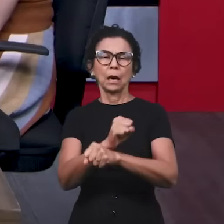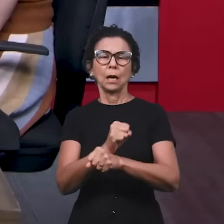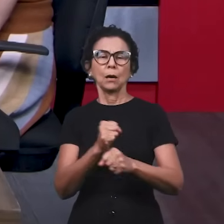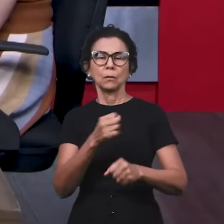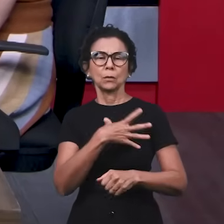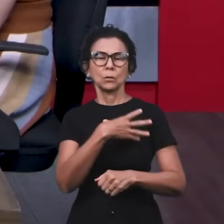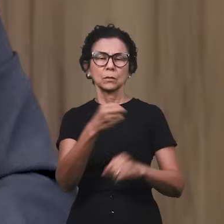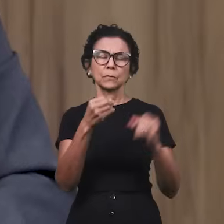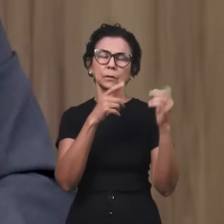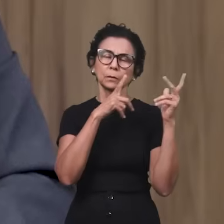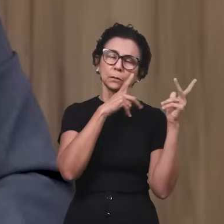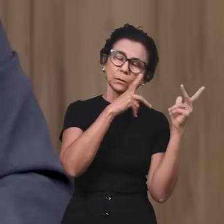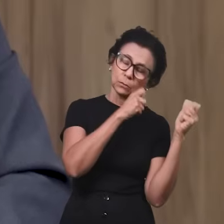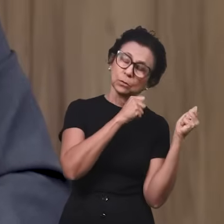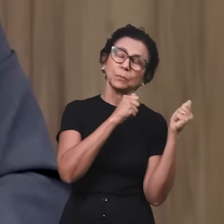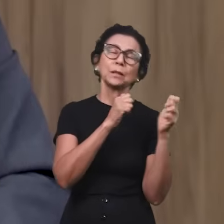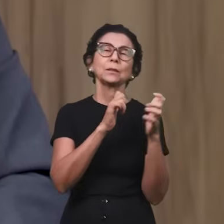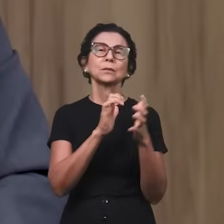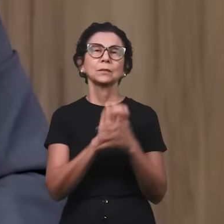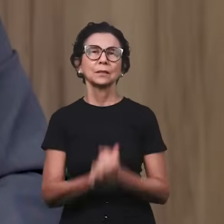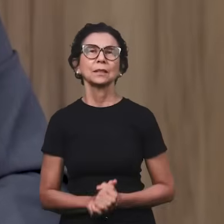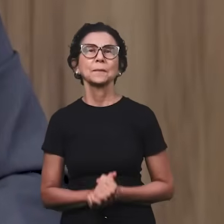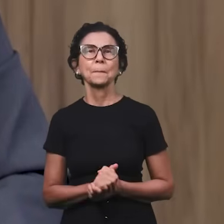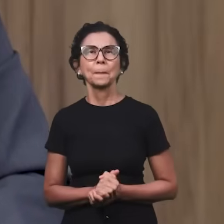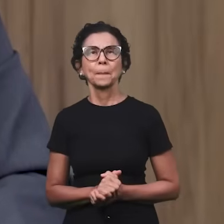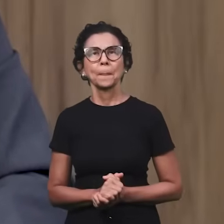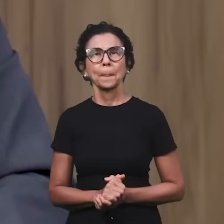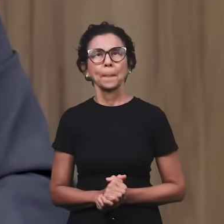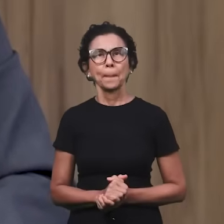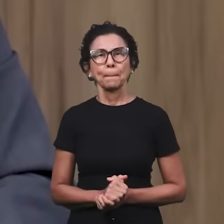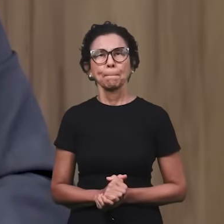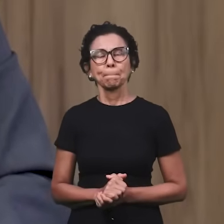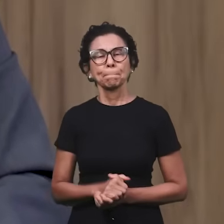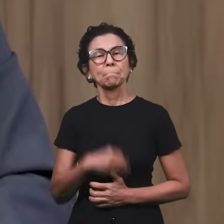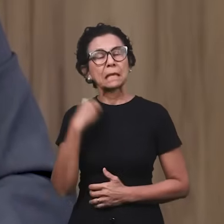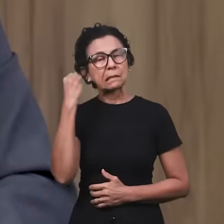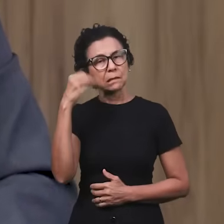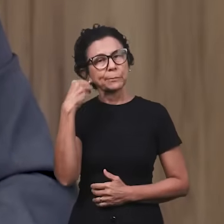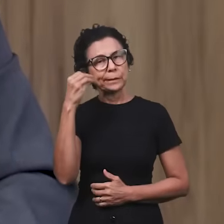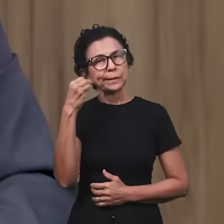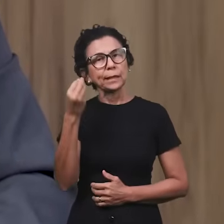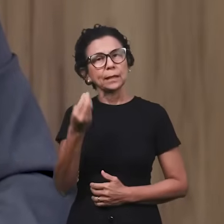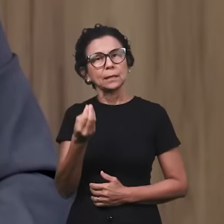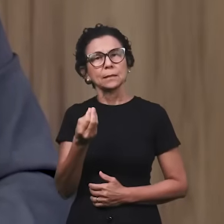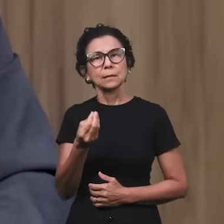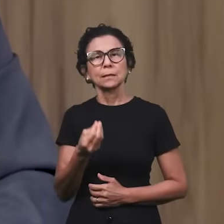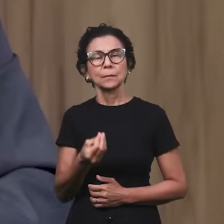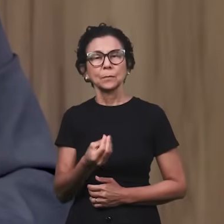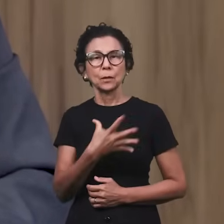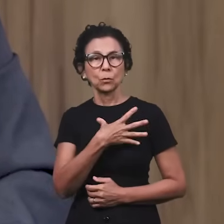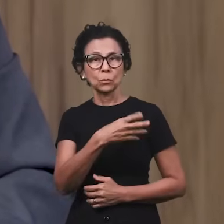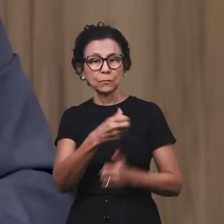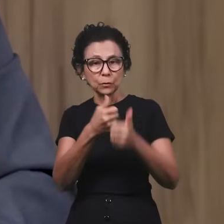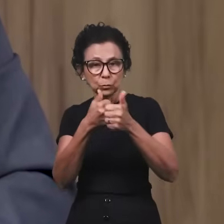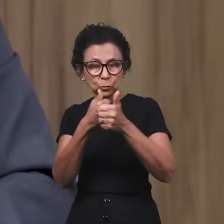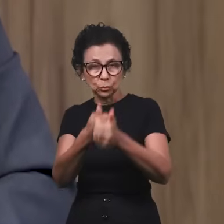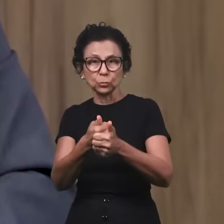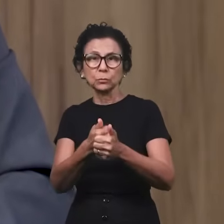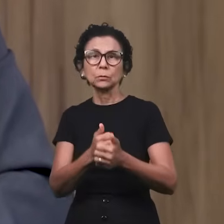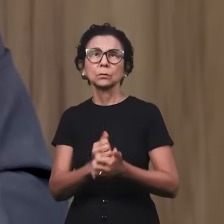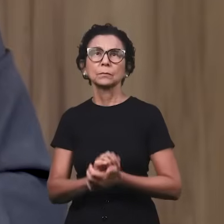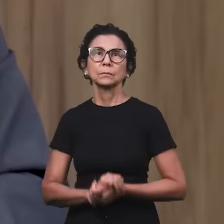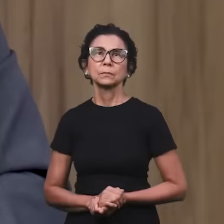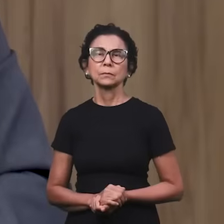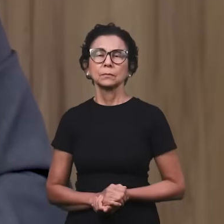dormindo, mas sempre estava conosco, né? Essa foi uma experiência que a gente sempre carregou os filhos